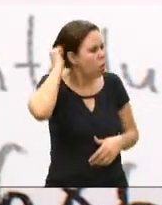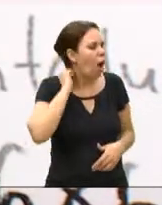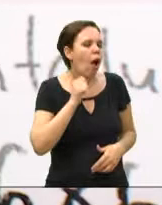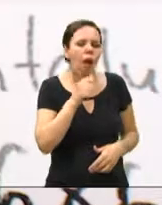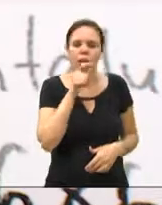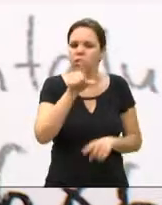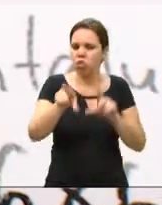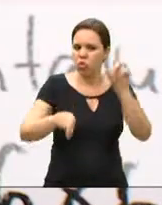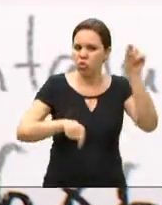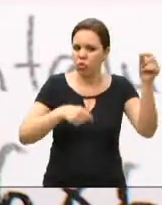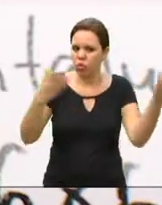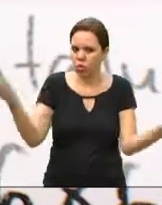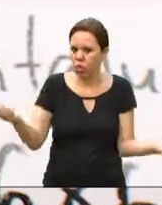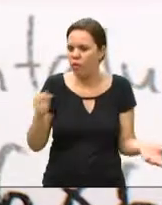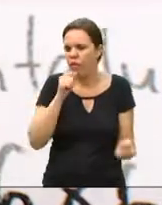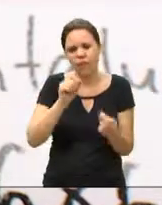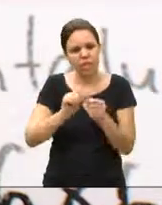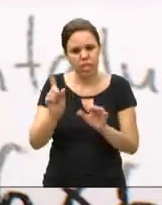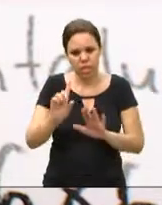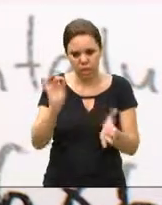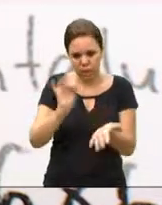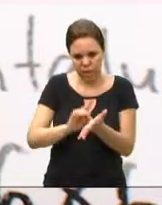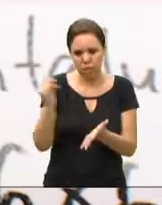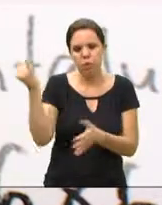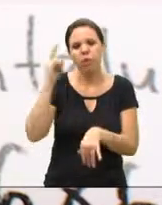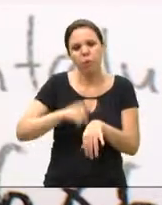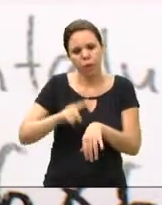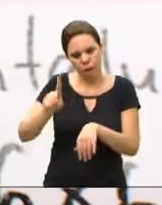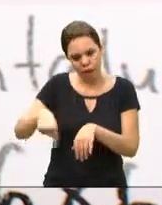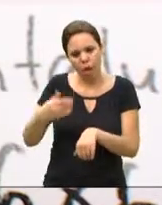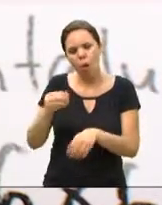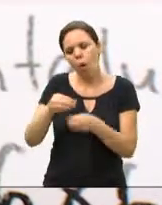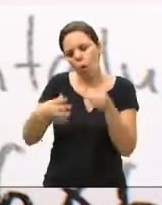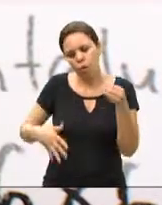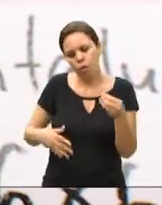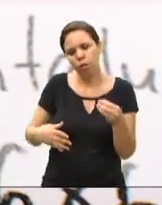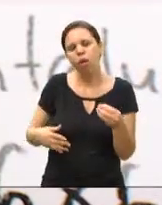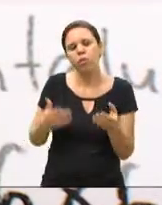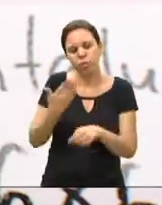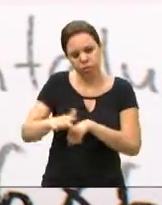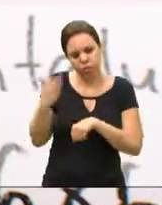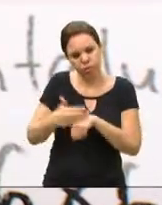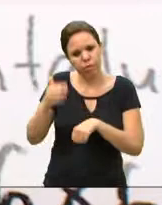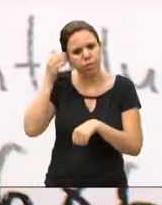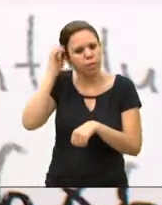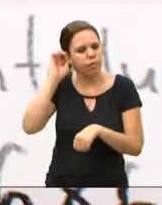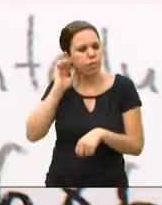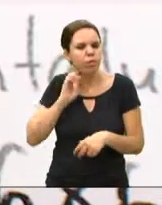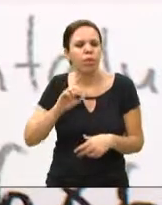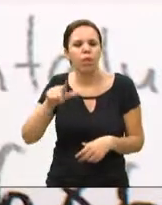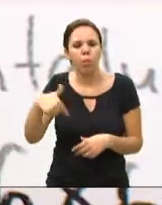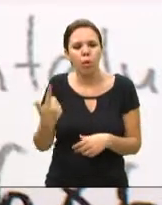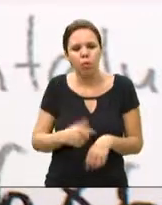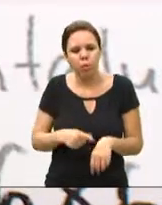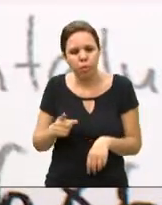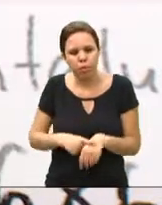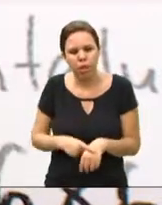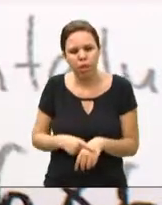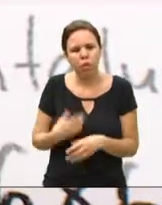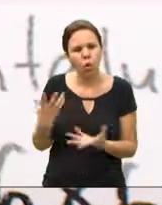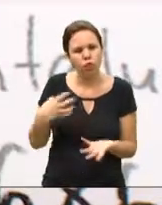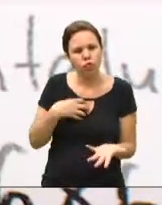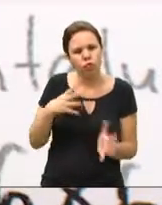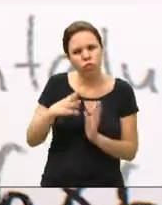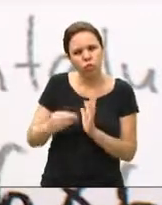não escolheu, às vezes ele não vai prestar. Mas o importante naquele momento é o conteúdo. Num segundo momento ele vai começar a pensar no formato da prova.